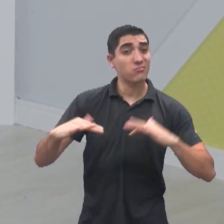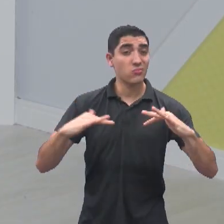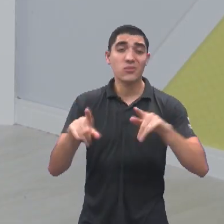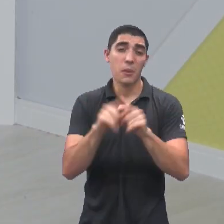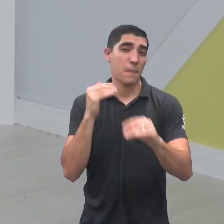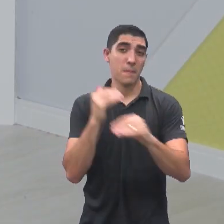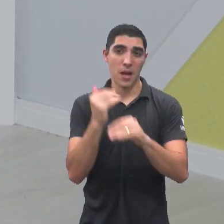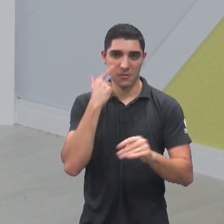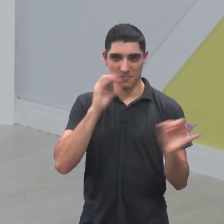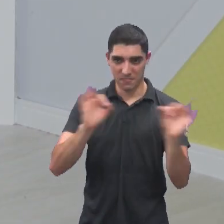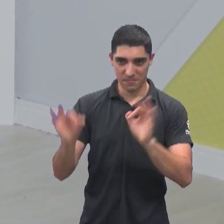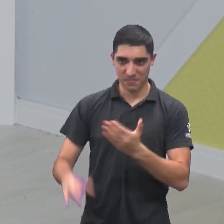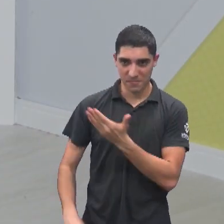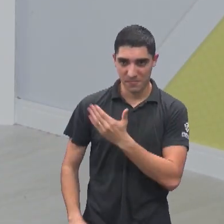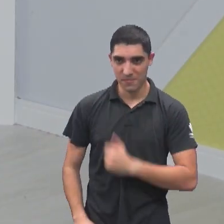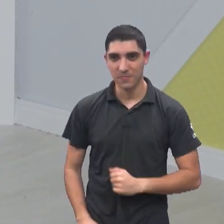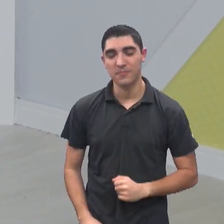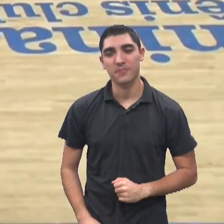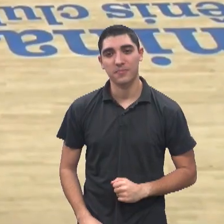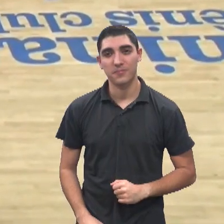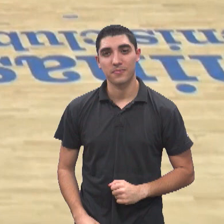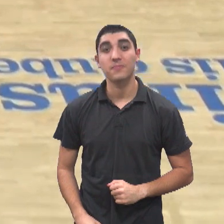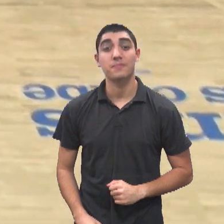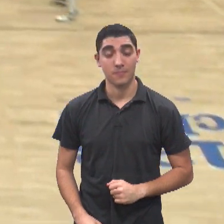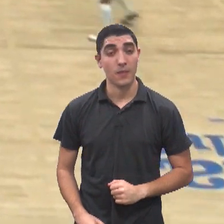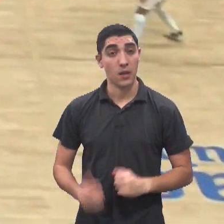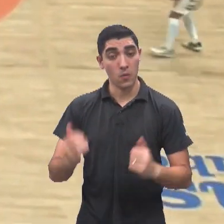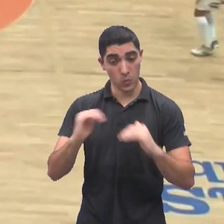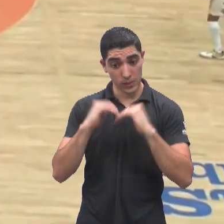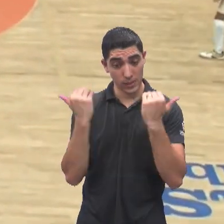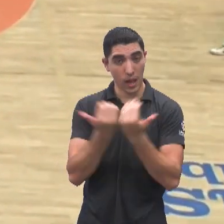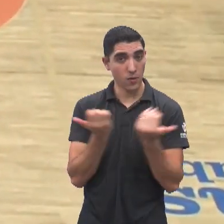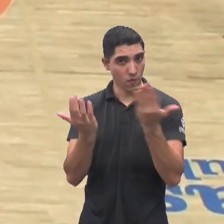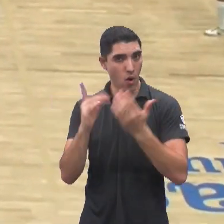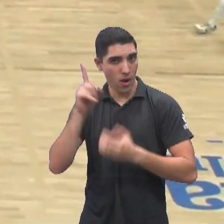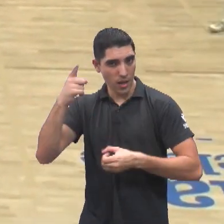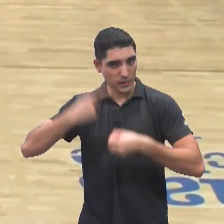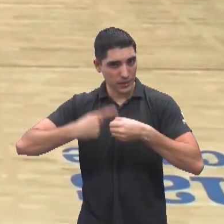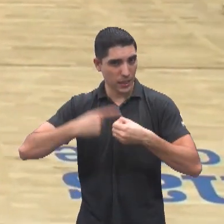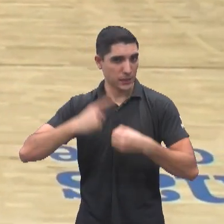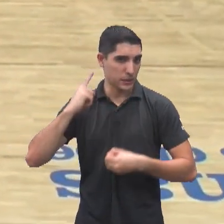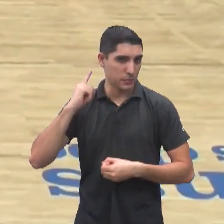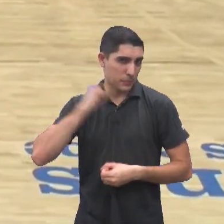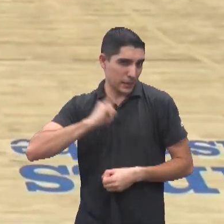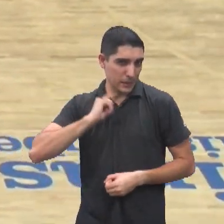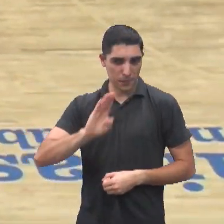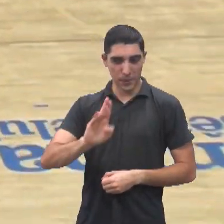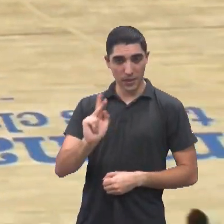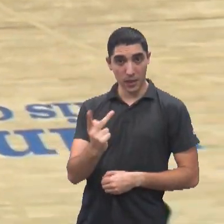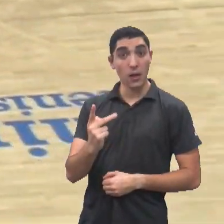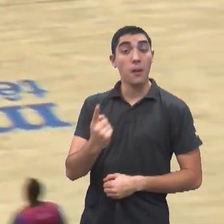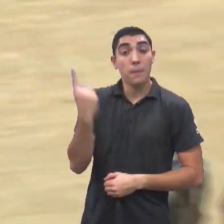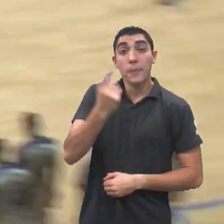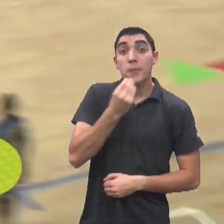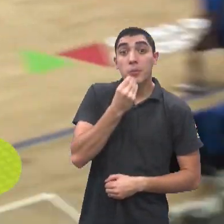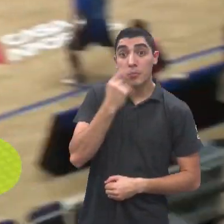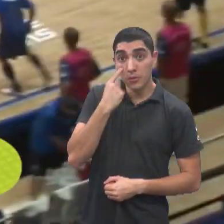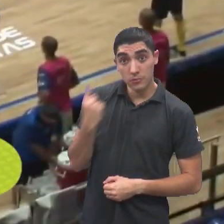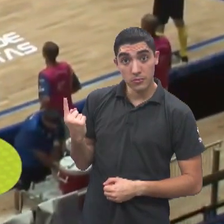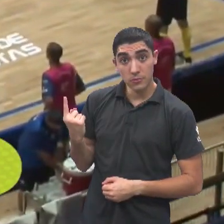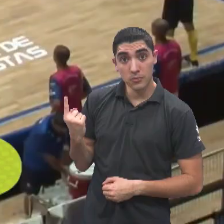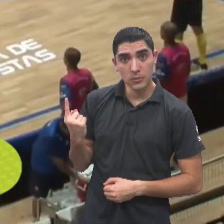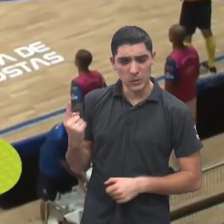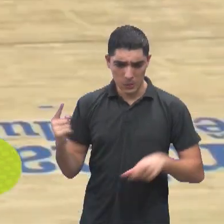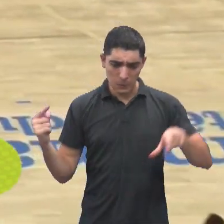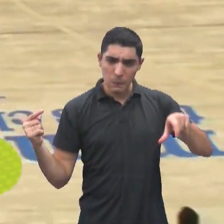Matheus! Jogando na Arena UniBH em Belo Horizonte, a primeira chance foi do Minas, nessa bomba do Pinheiro